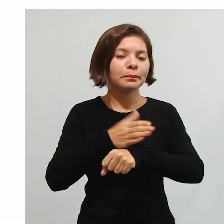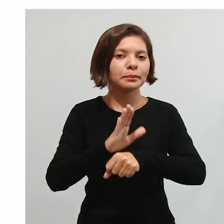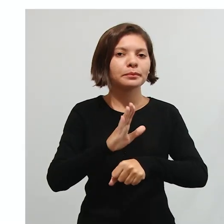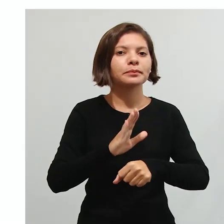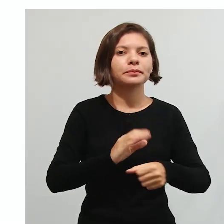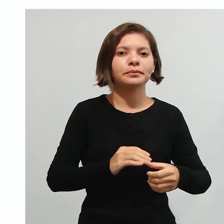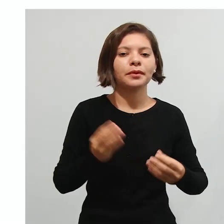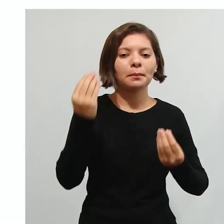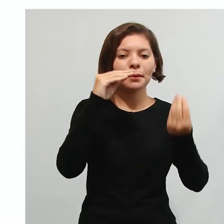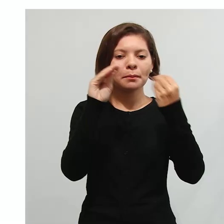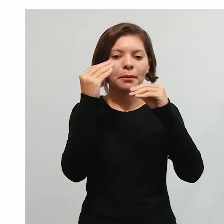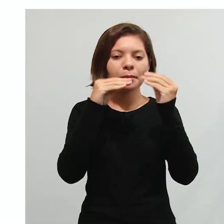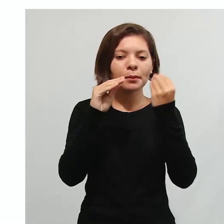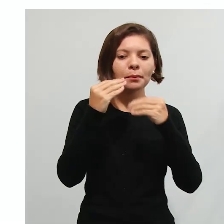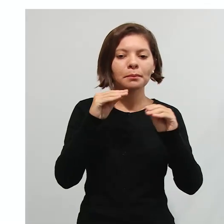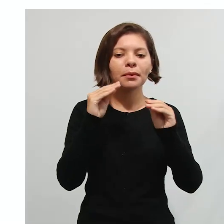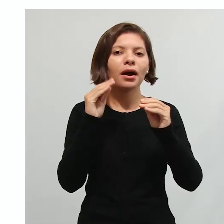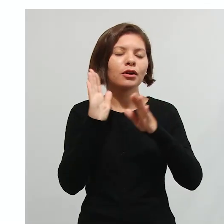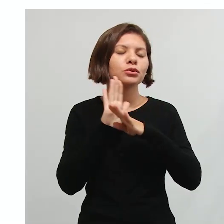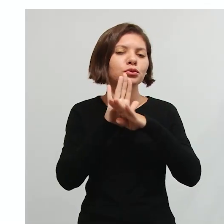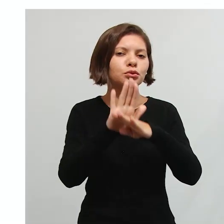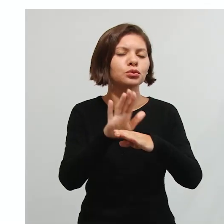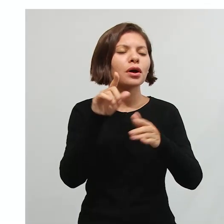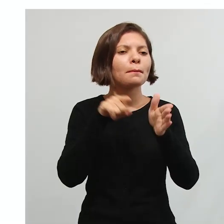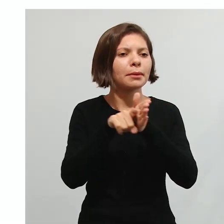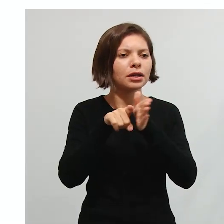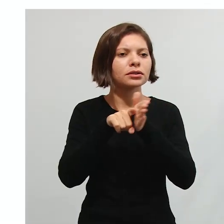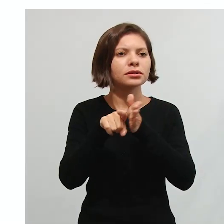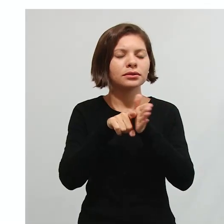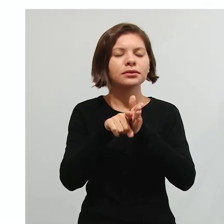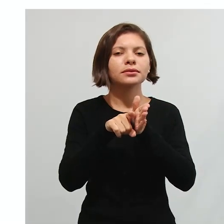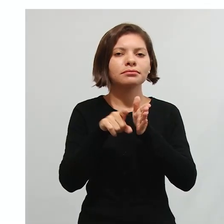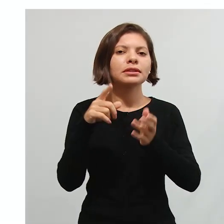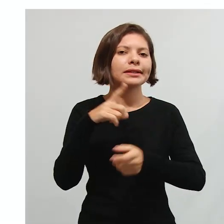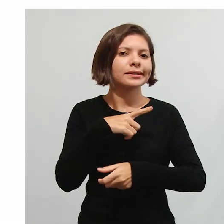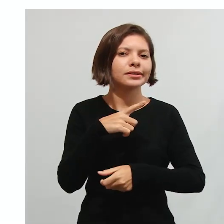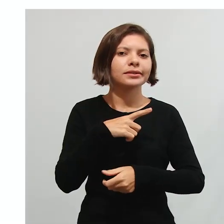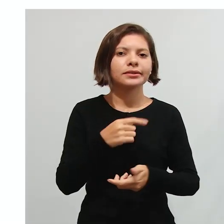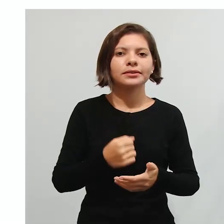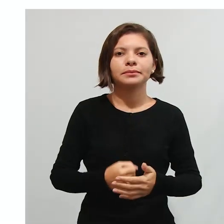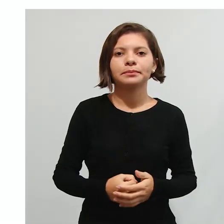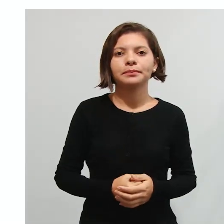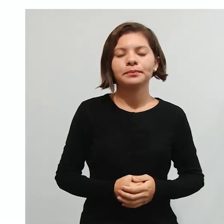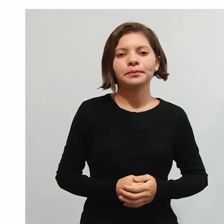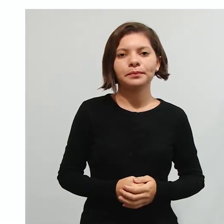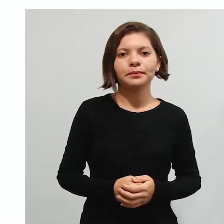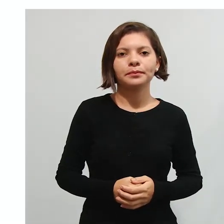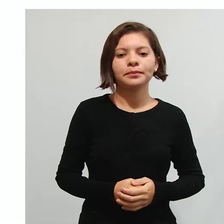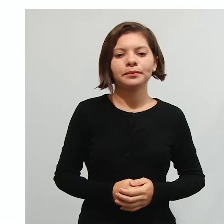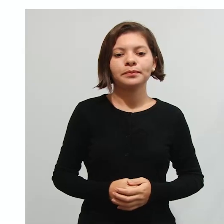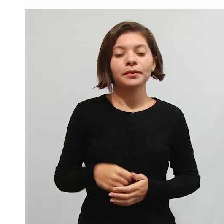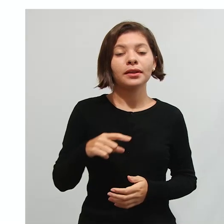solvida então eh a gente vai colocar ali as contribuições que aquela pesquisa possa vir a